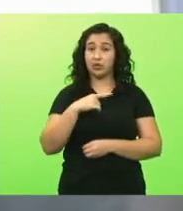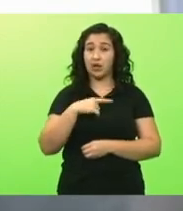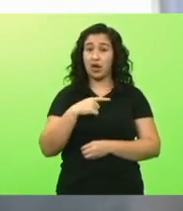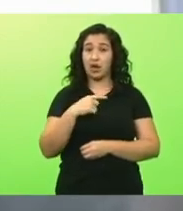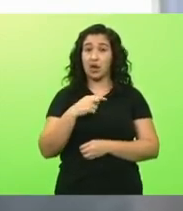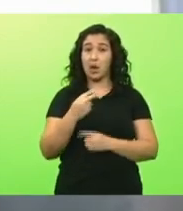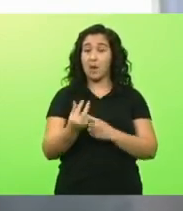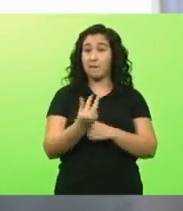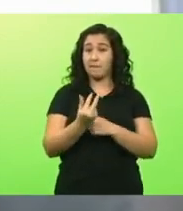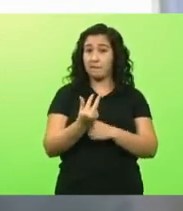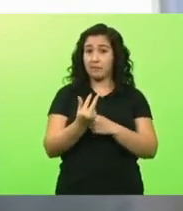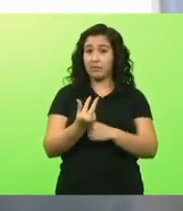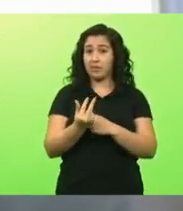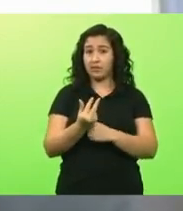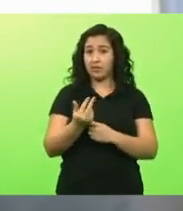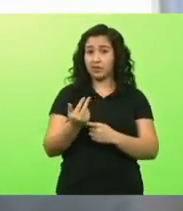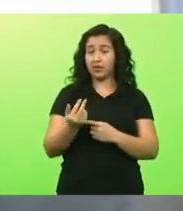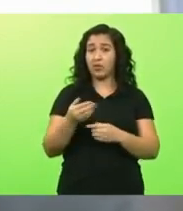prevenção